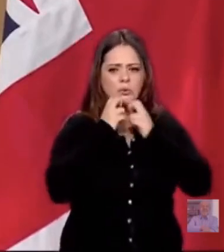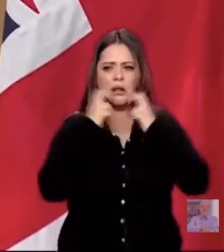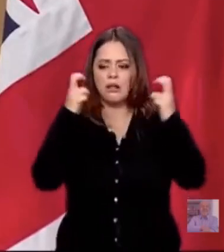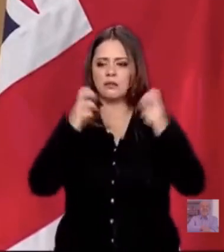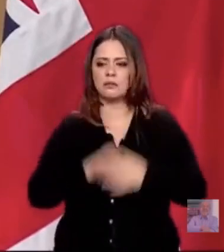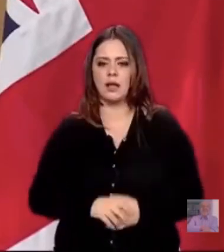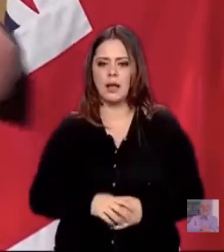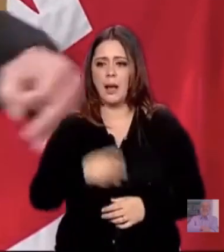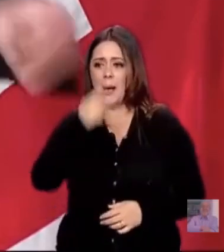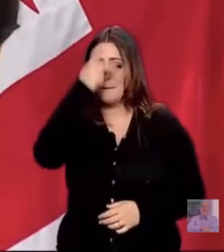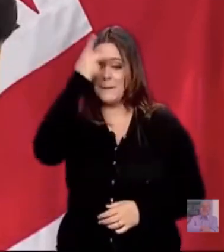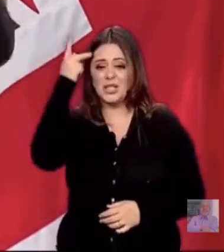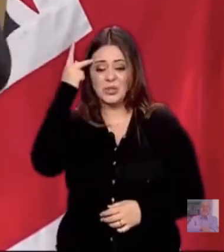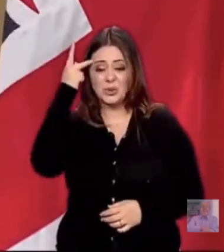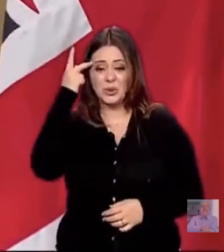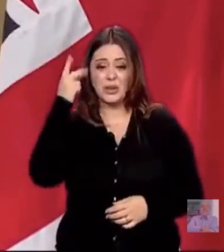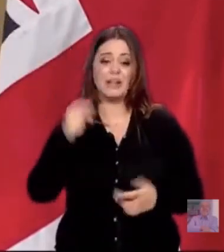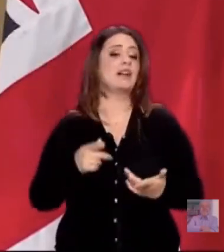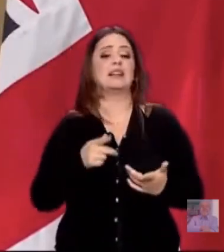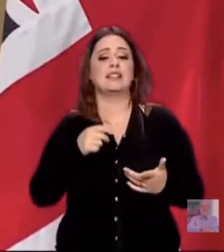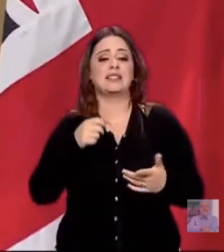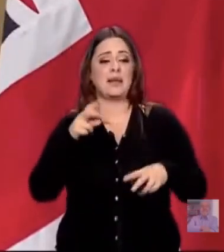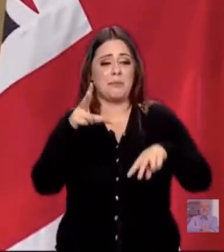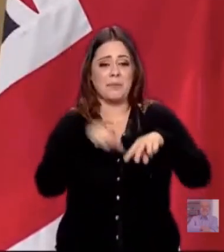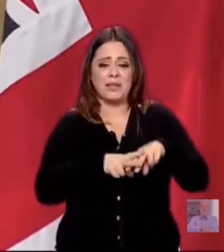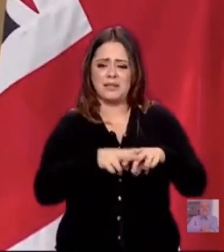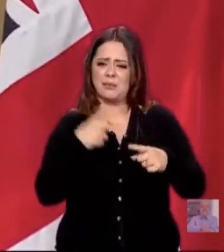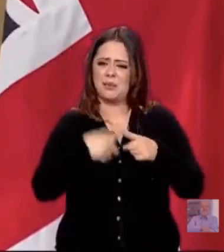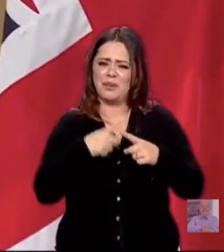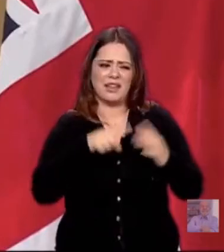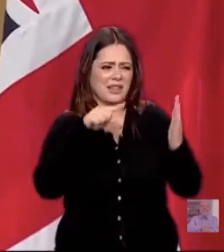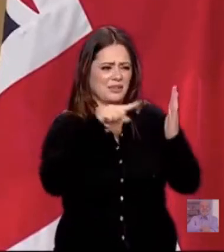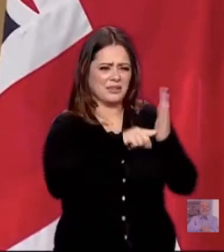o cara tá preso porque denunciou a falcatruas